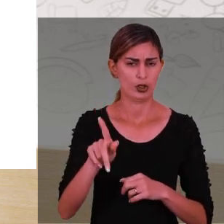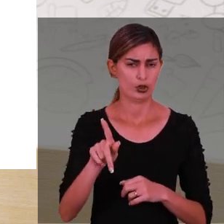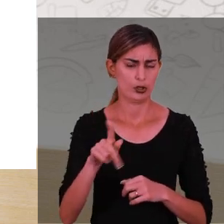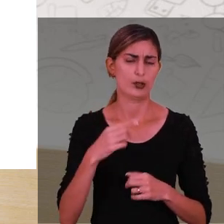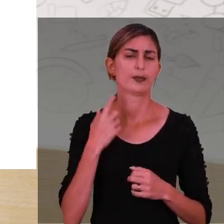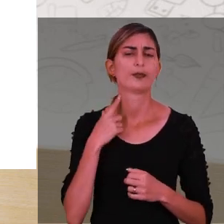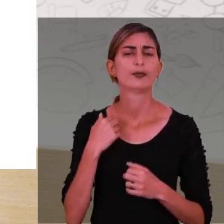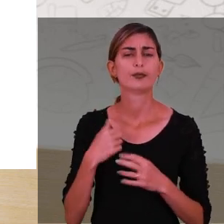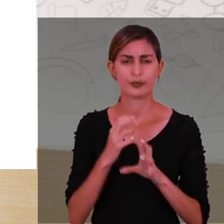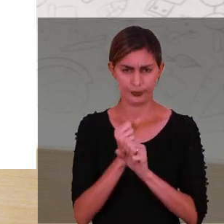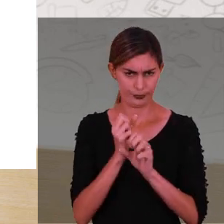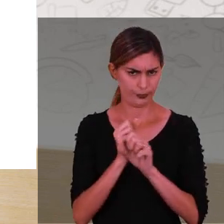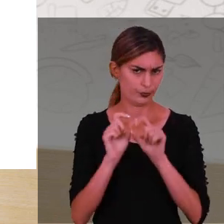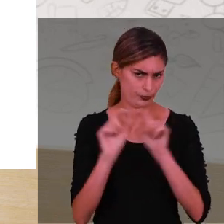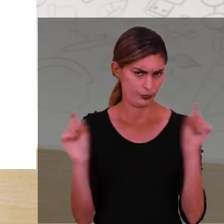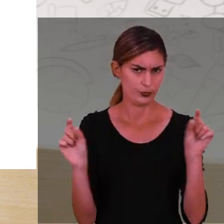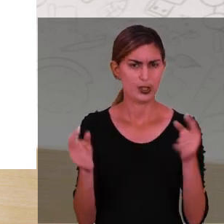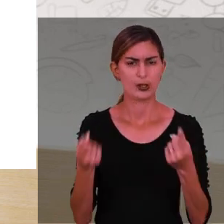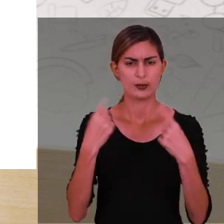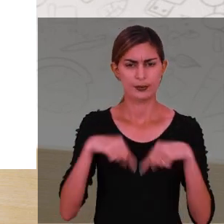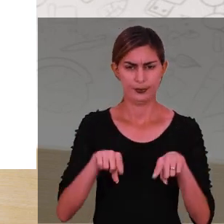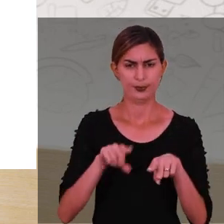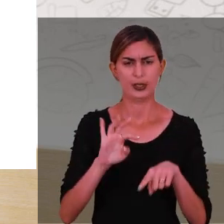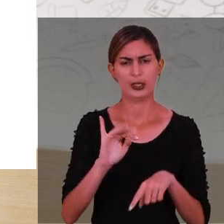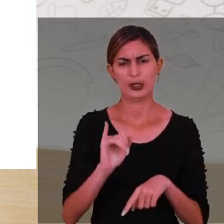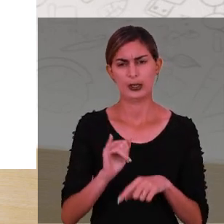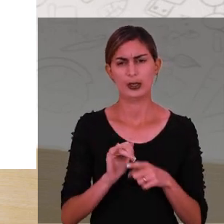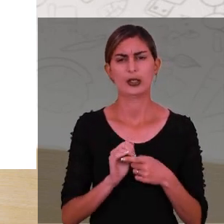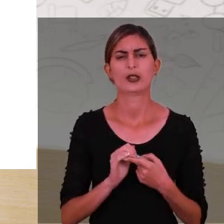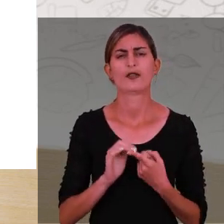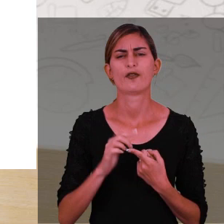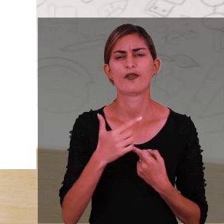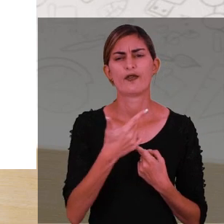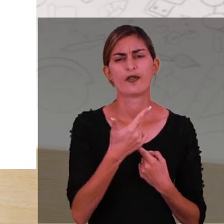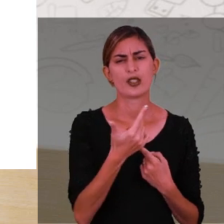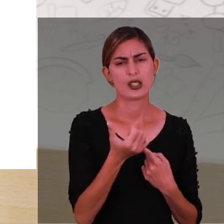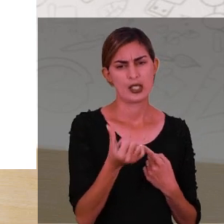TG. Feito esse cálculo, chegamos